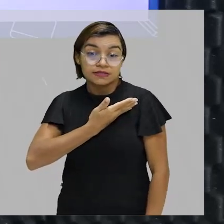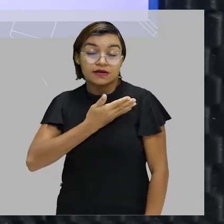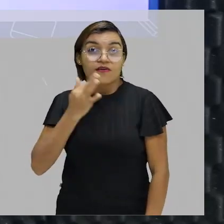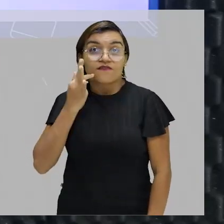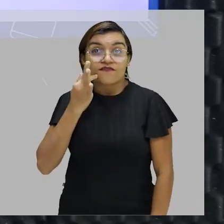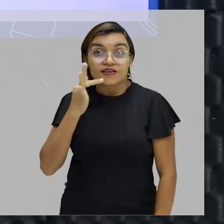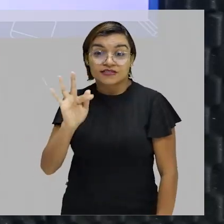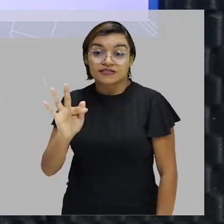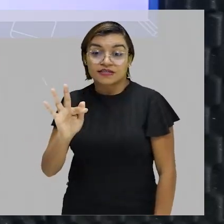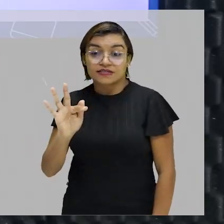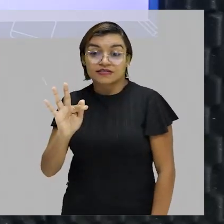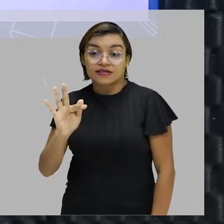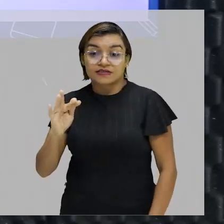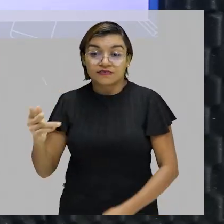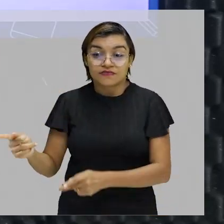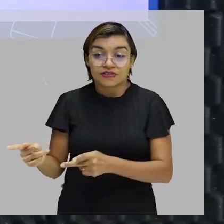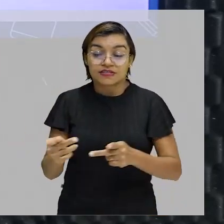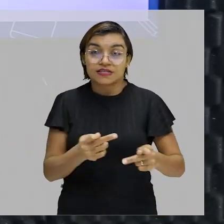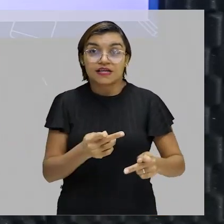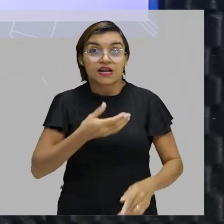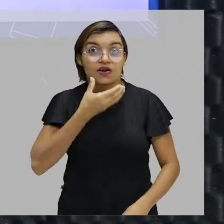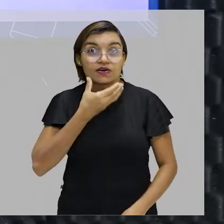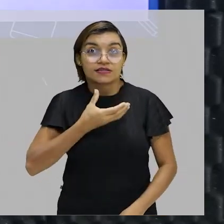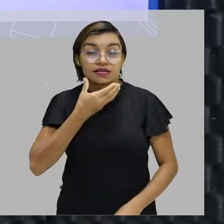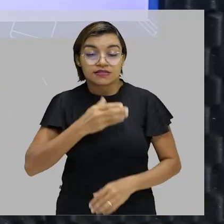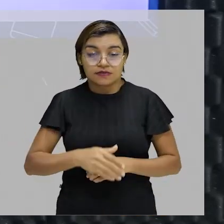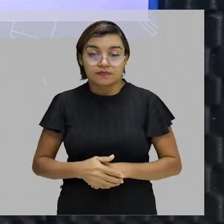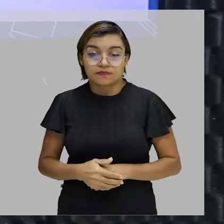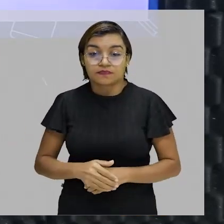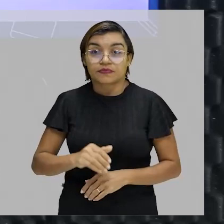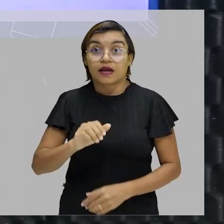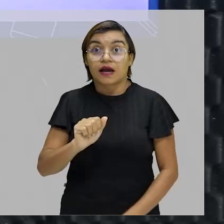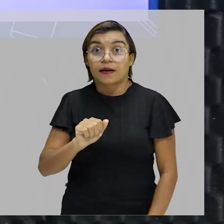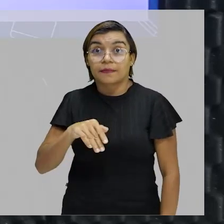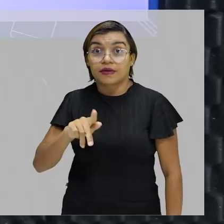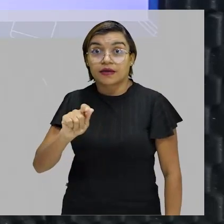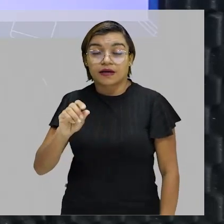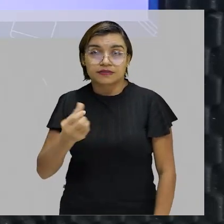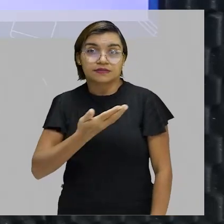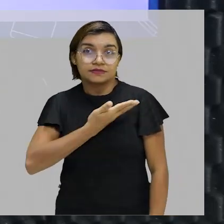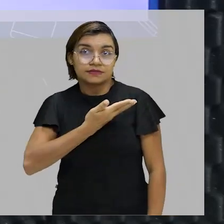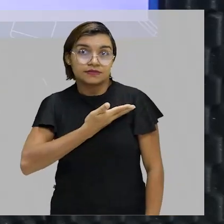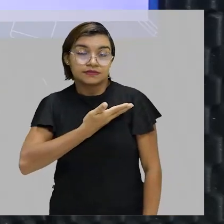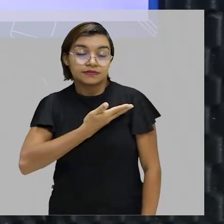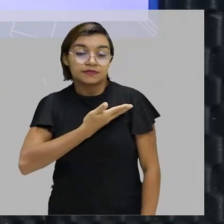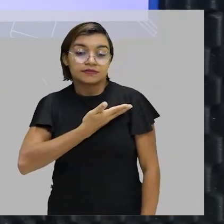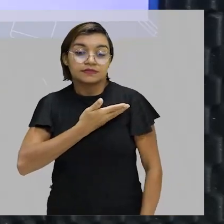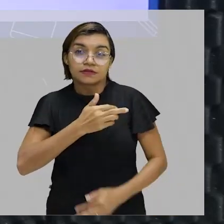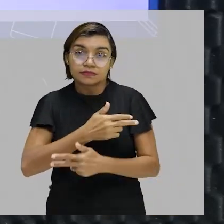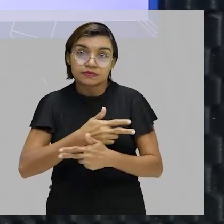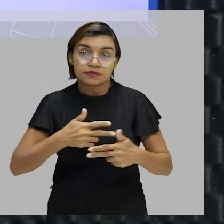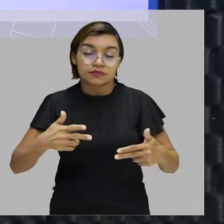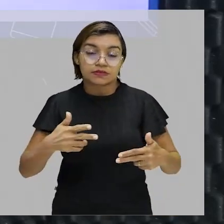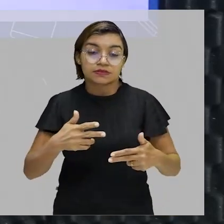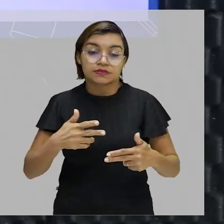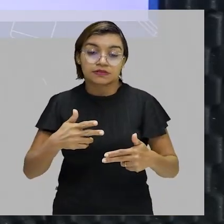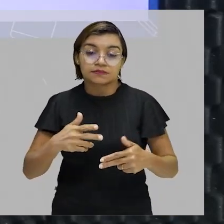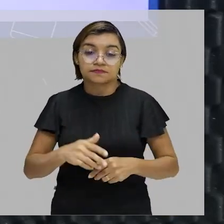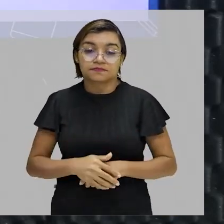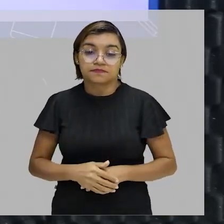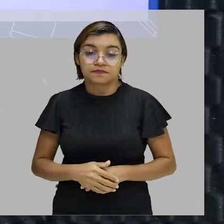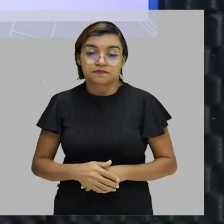amigas francesas. Amigas é o núcleo do sujeito. é o substantivo. E os